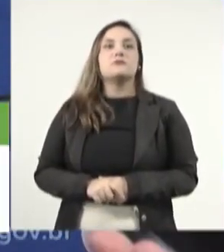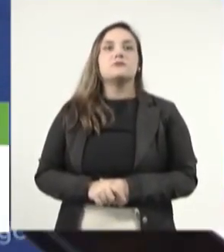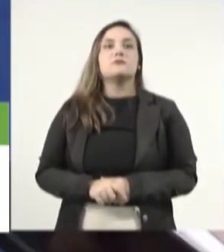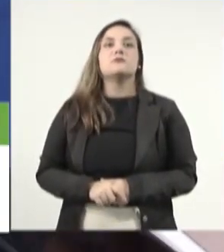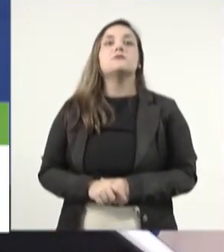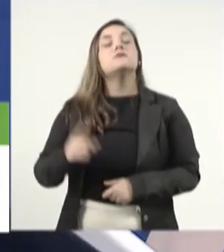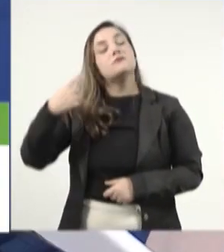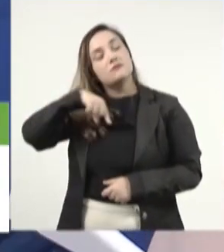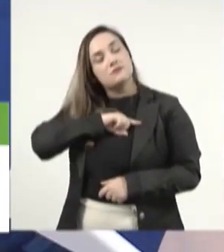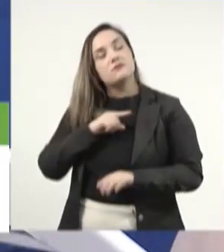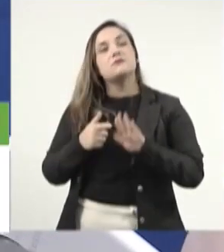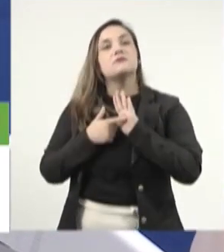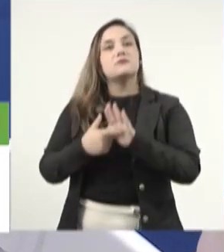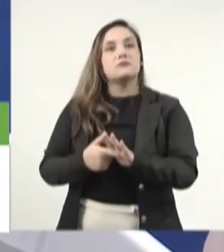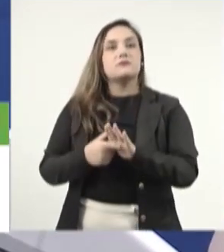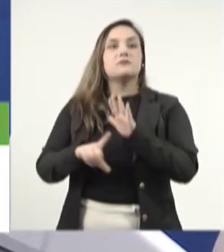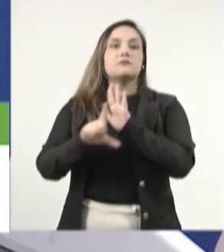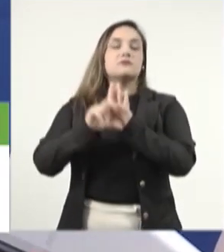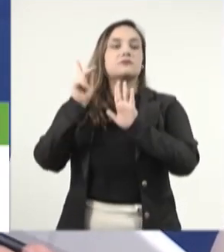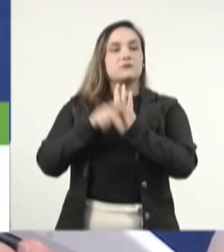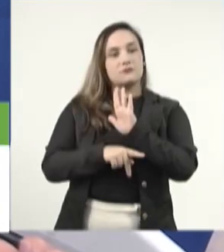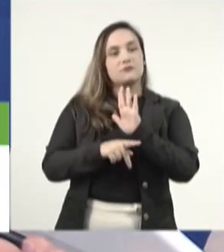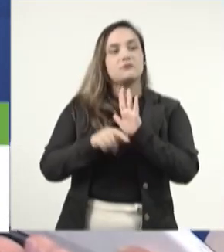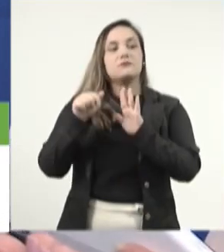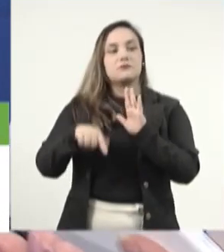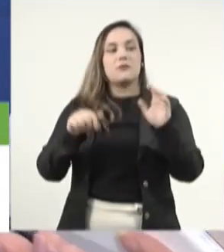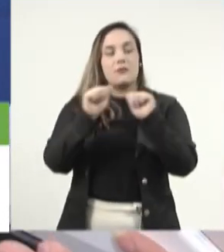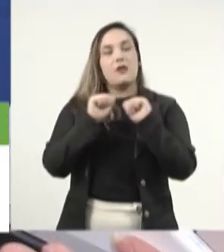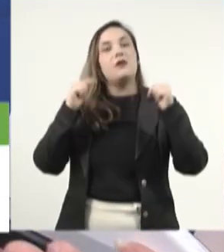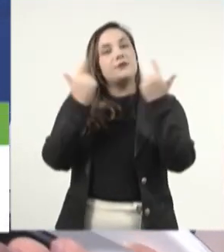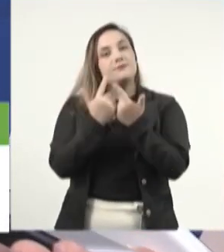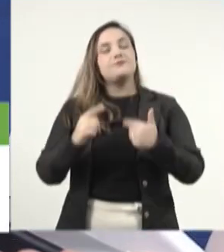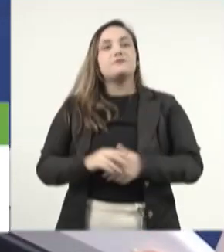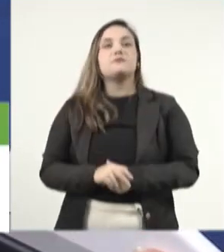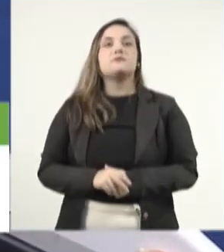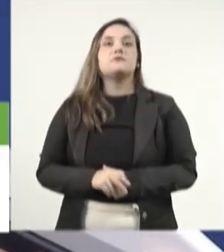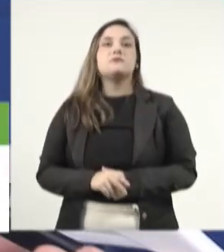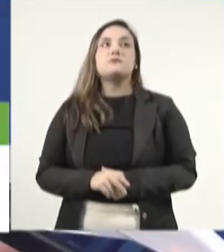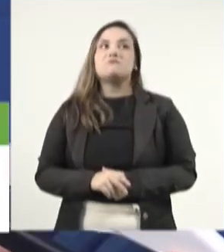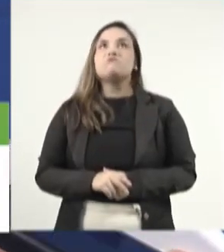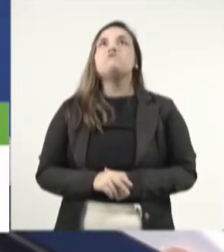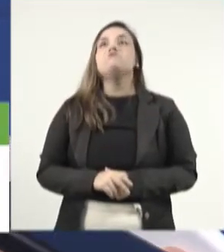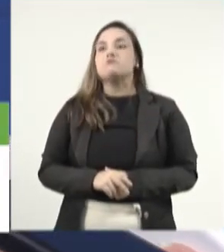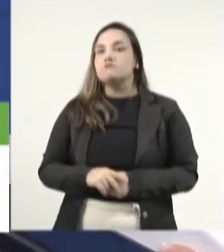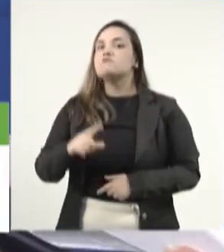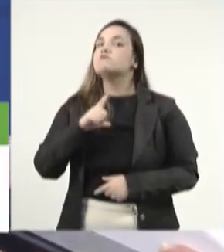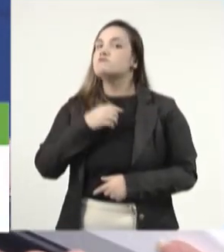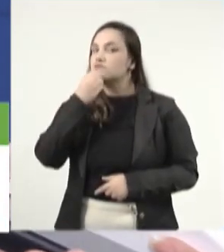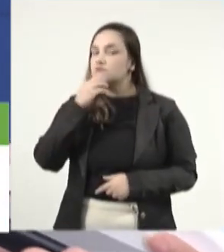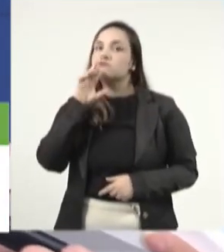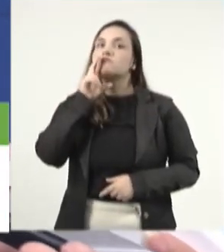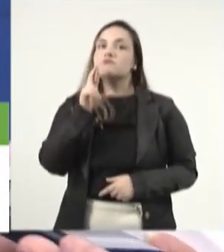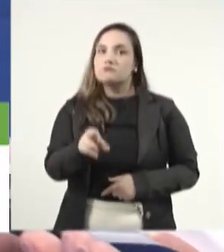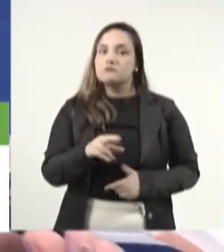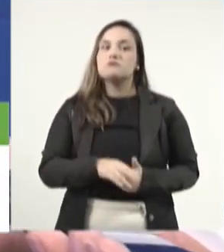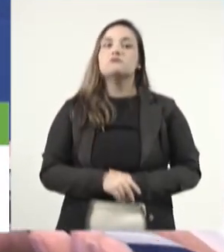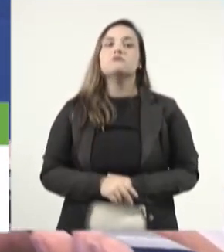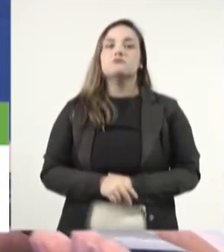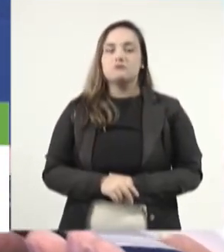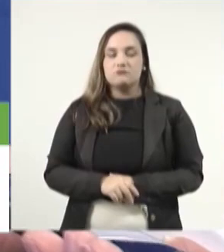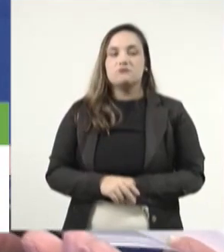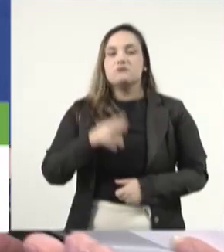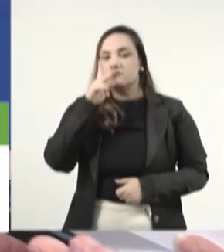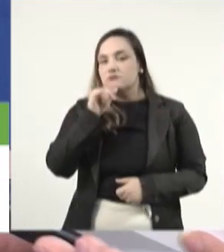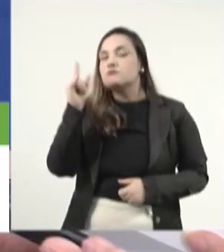Desde que a gente apresentou esse projeto de lei aqui na Assembleia Legislativa, nós tivemos assim uma resposta muito positiva de